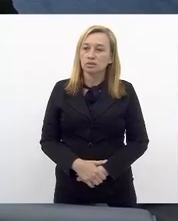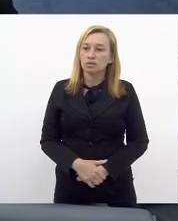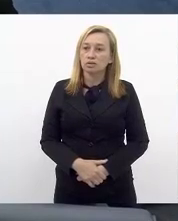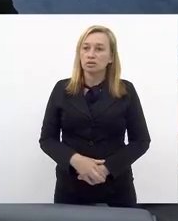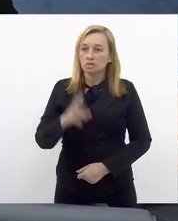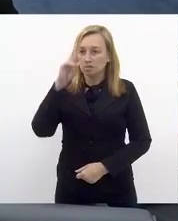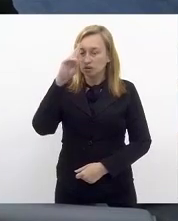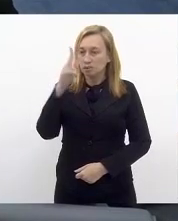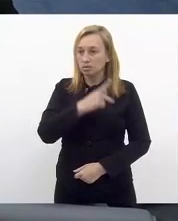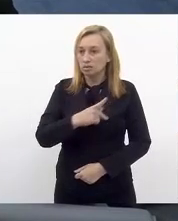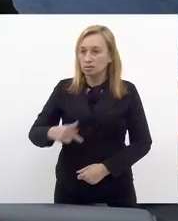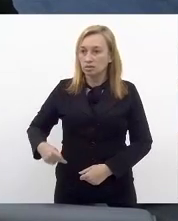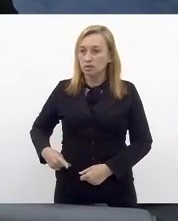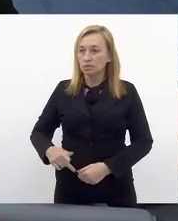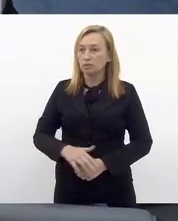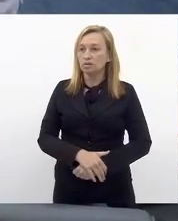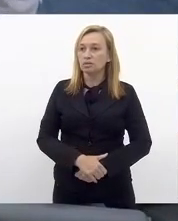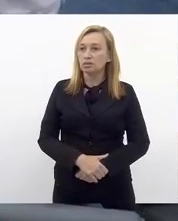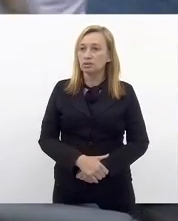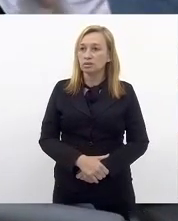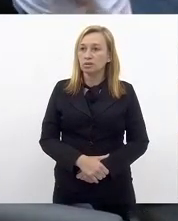o seu presidente